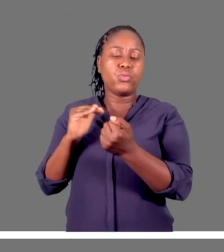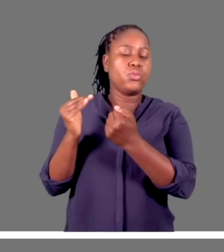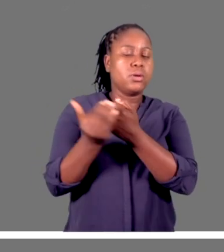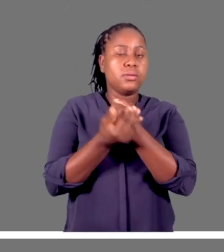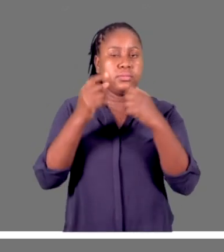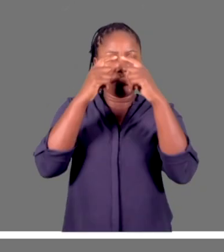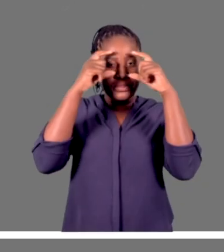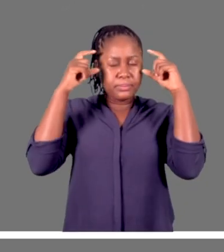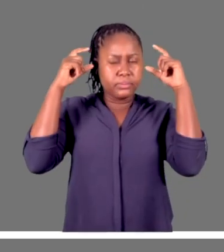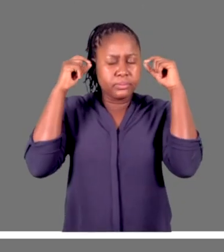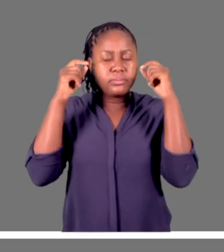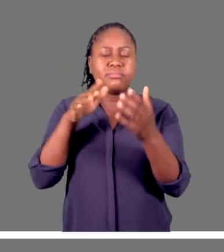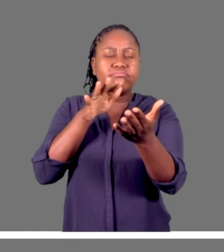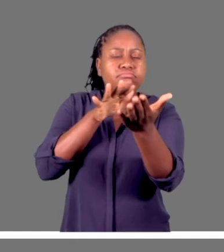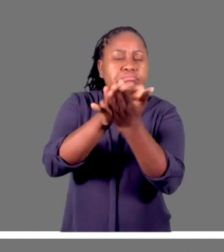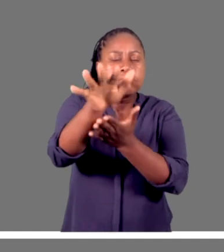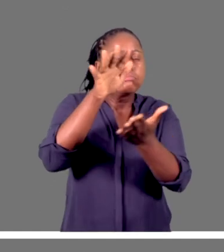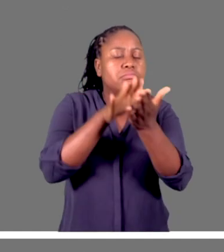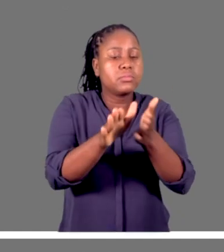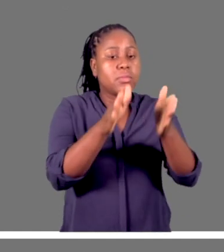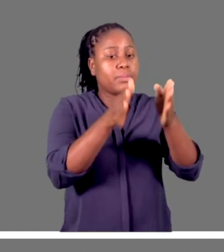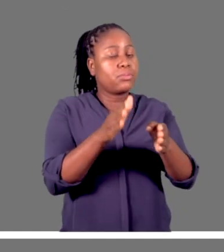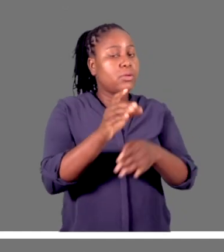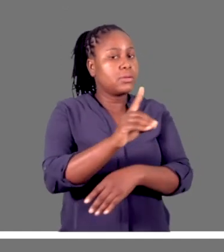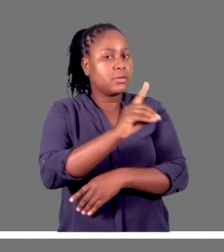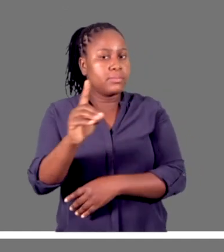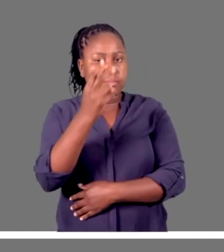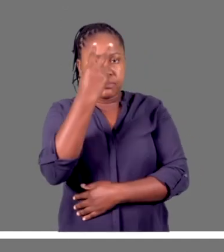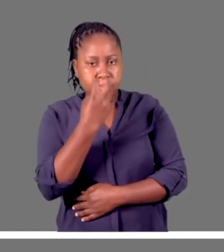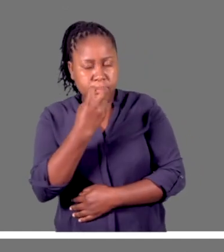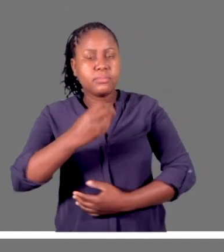de proteção para as pessoas com deficiência visual.